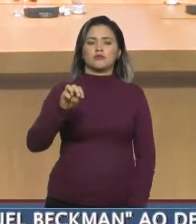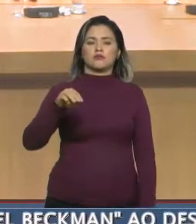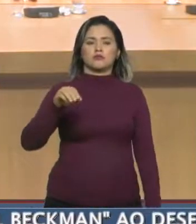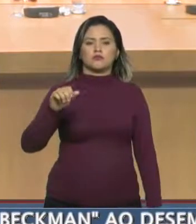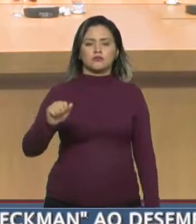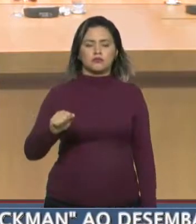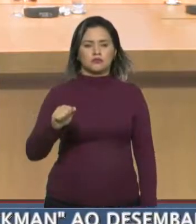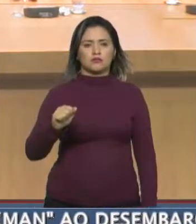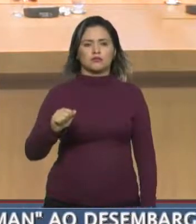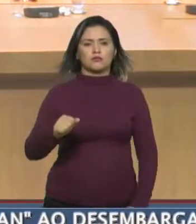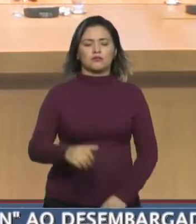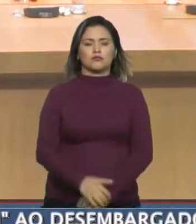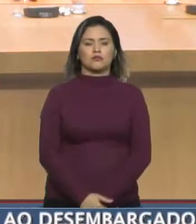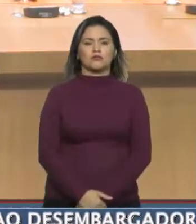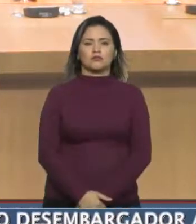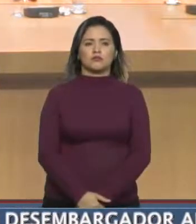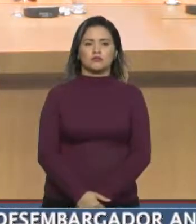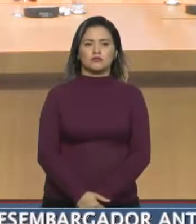solene.